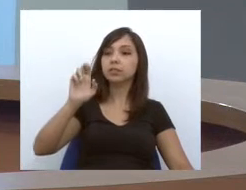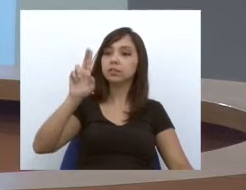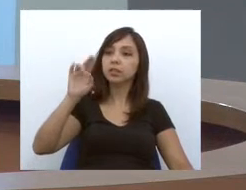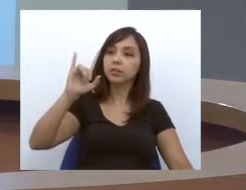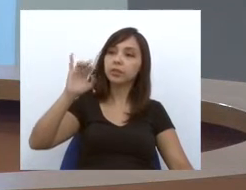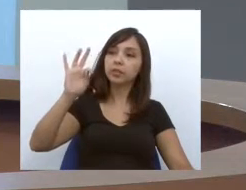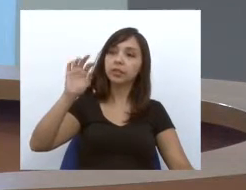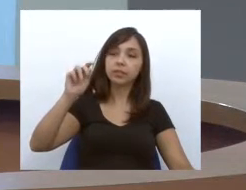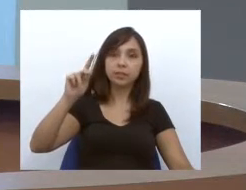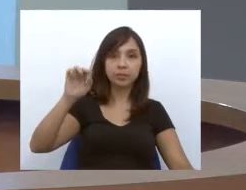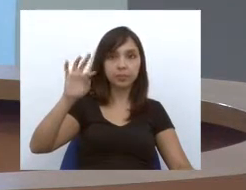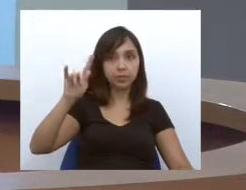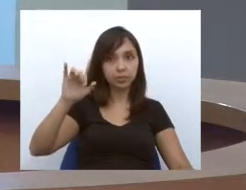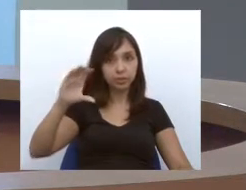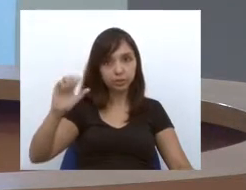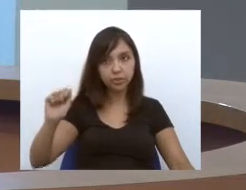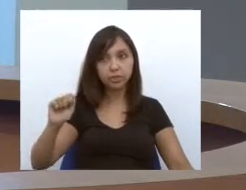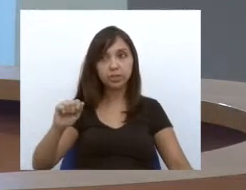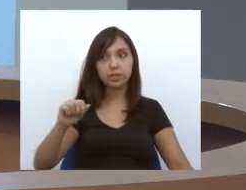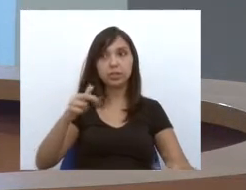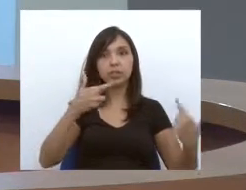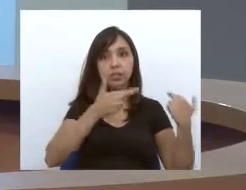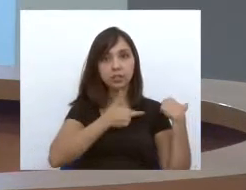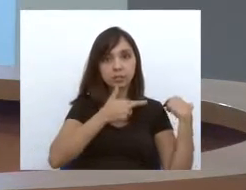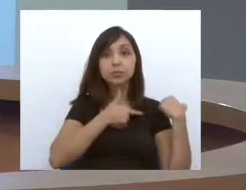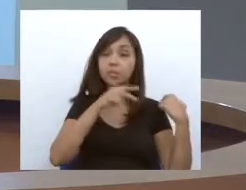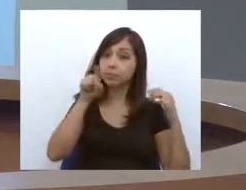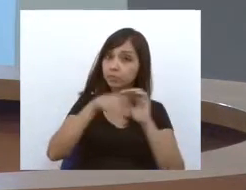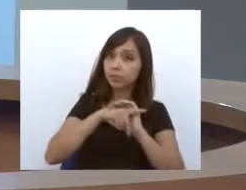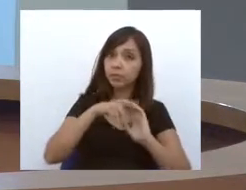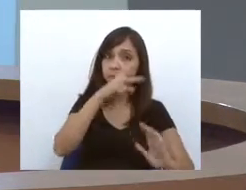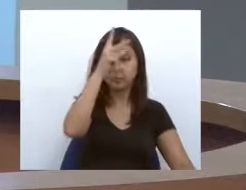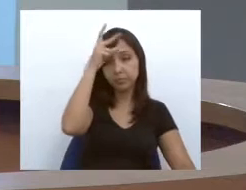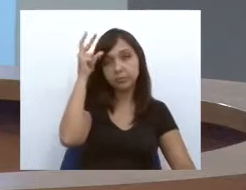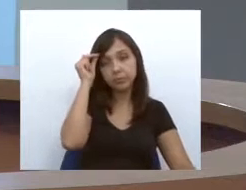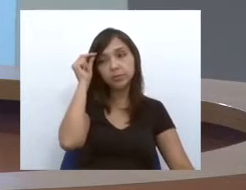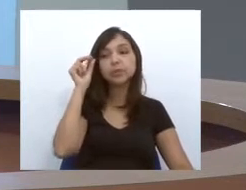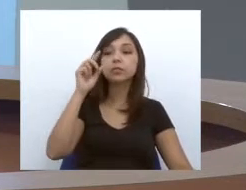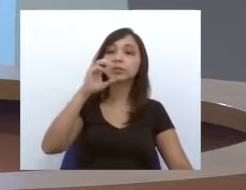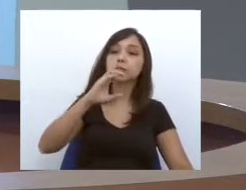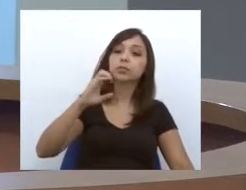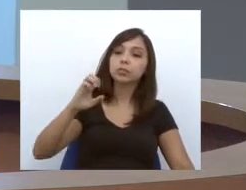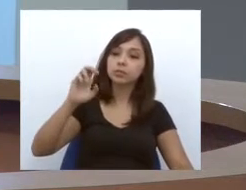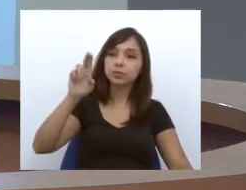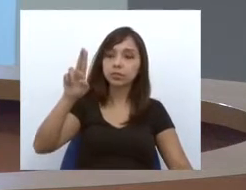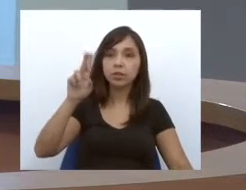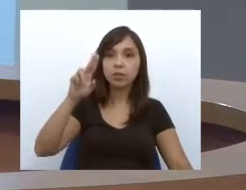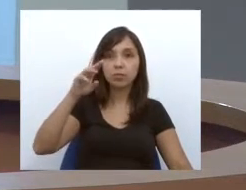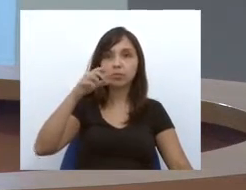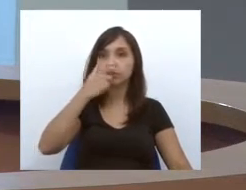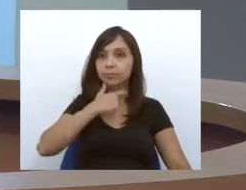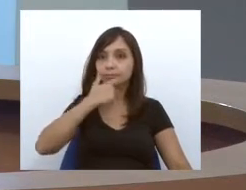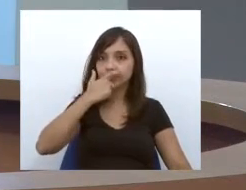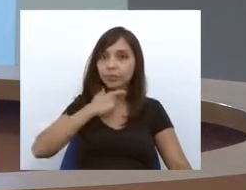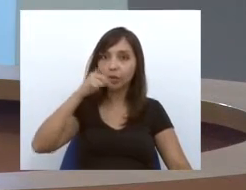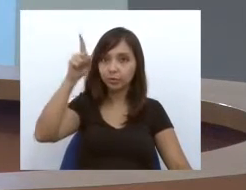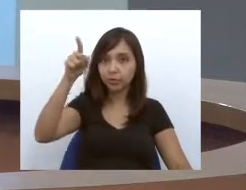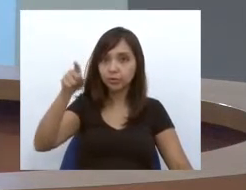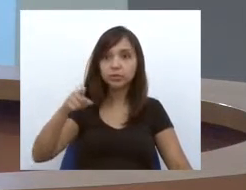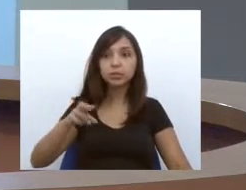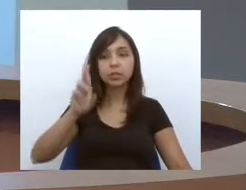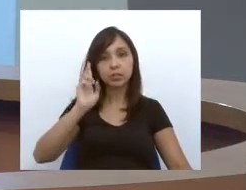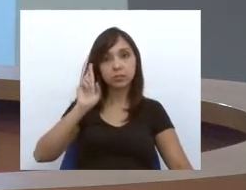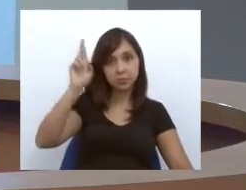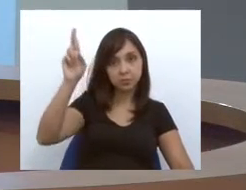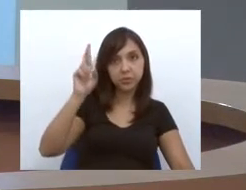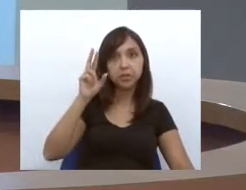mães daquela região com criança, responsabilidade da prefeitura. O céu Bom Sucesso, responsabilidade da